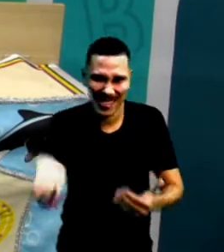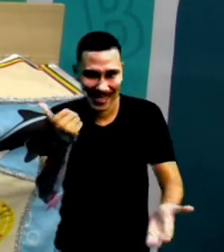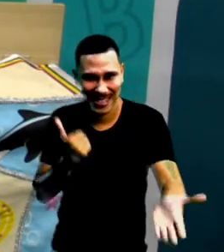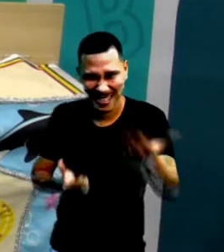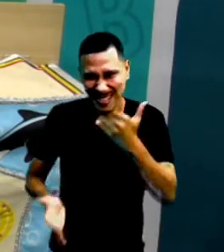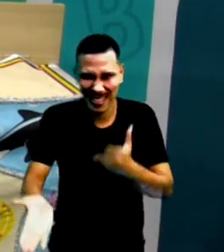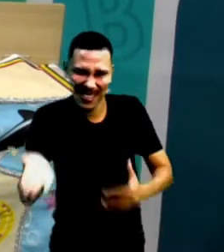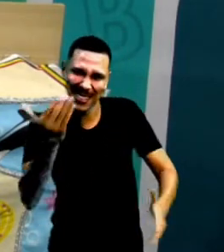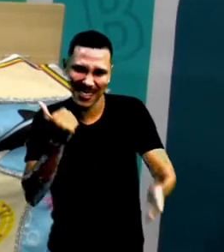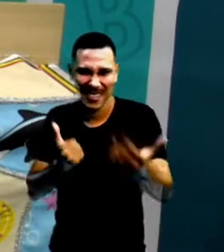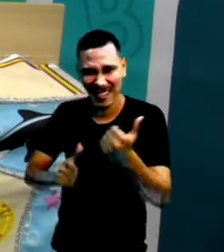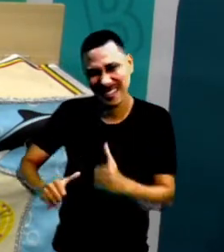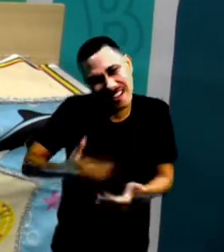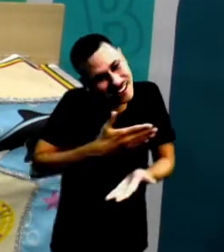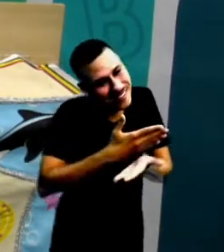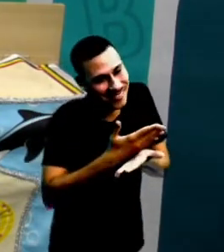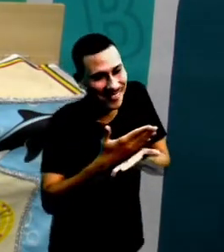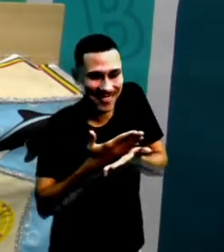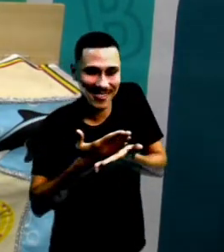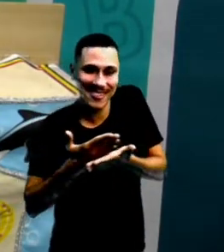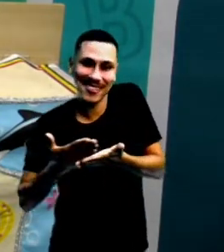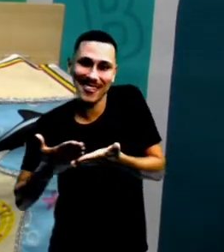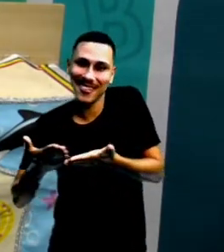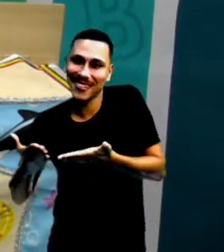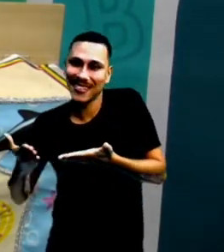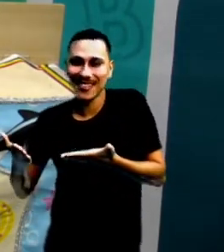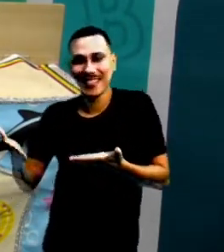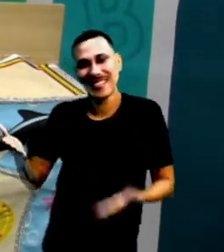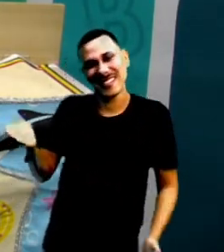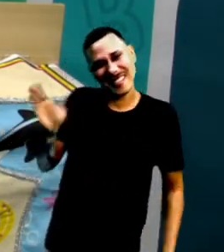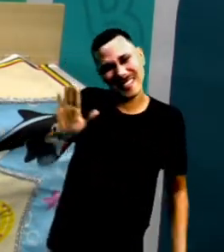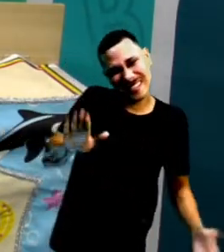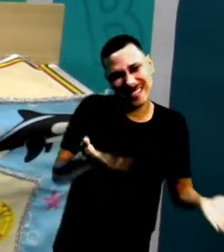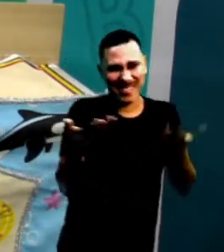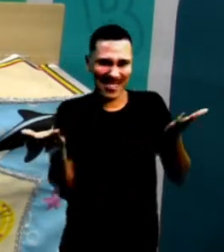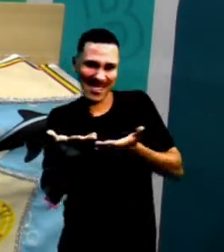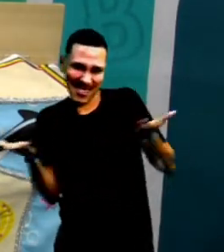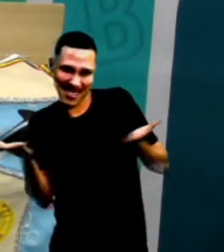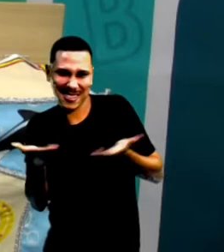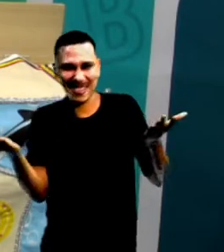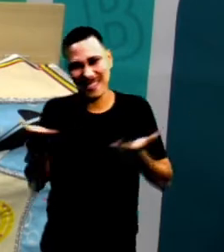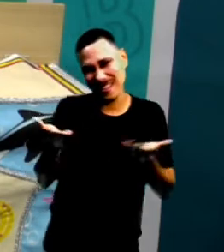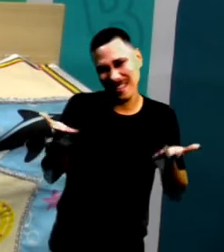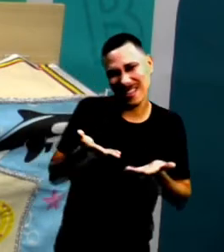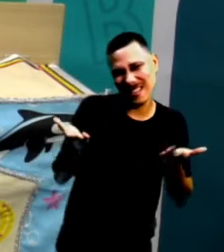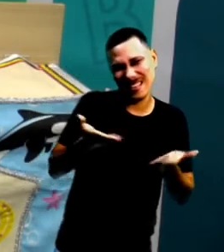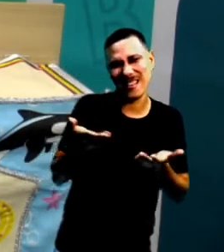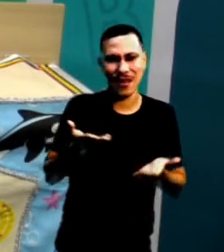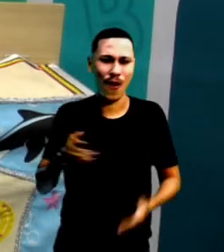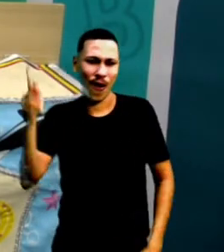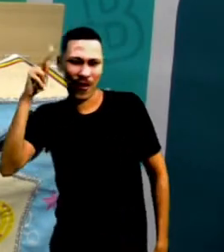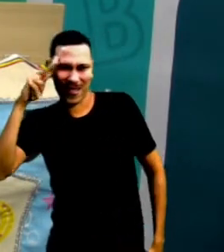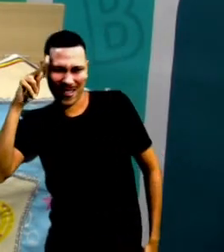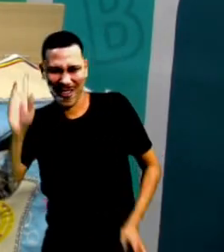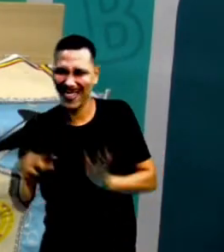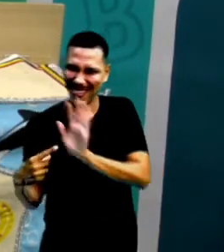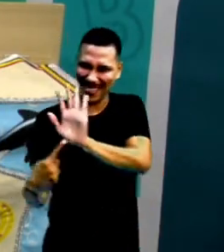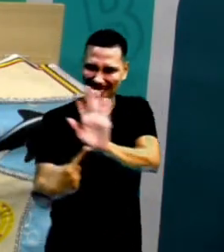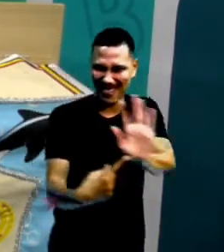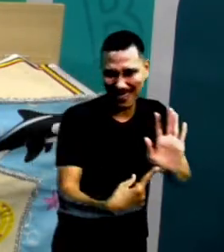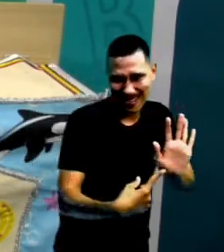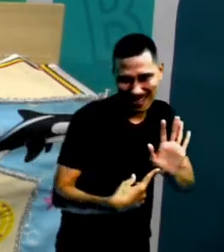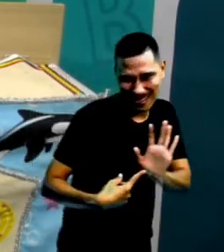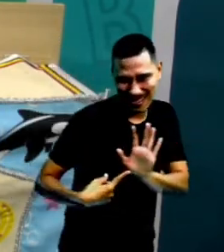Vamos lá, vai começar. De alegria, história agora vai